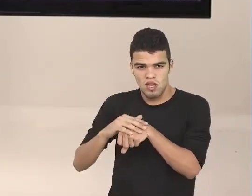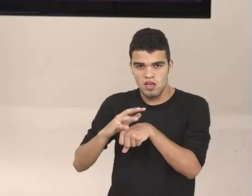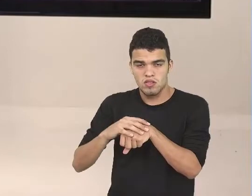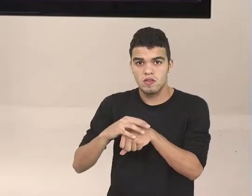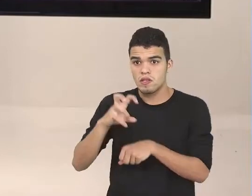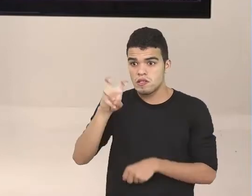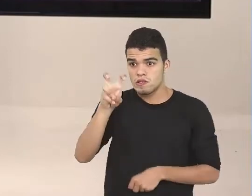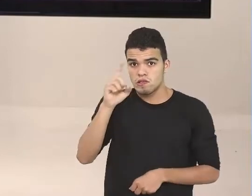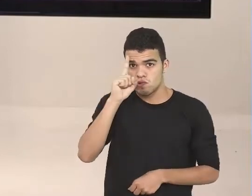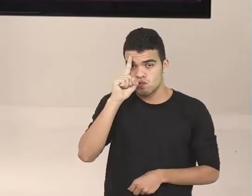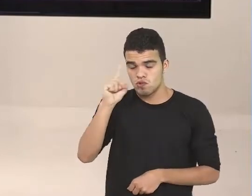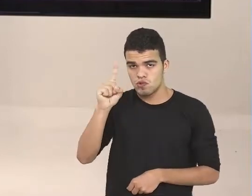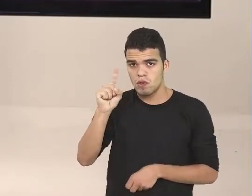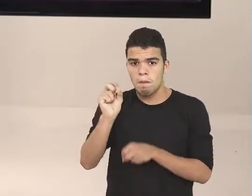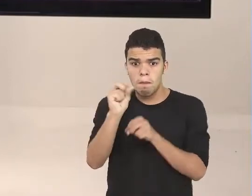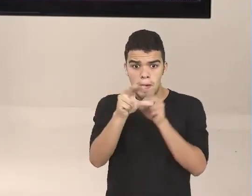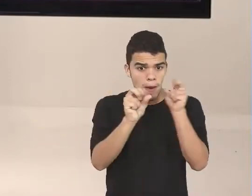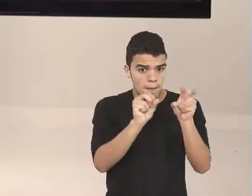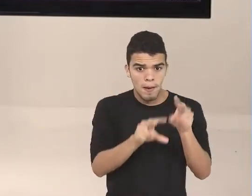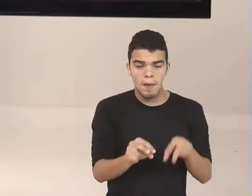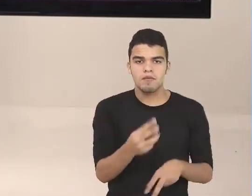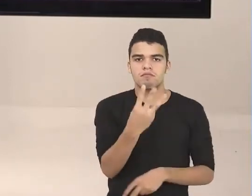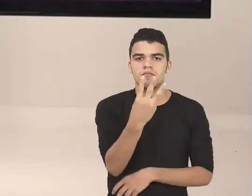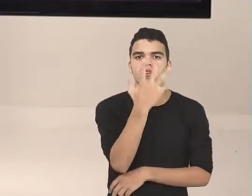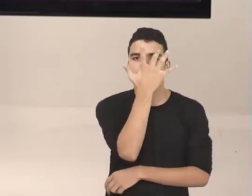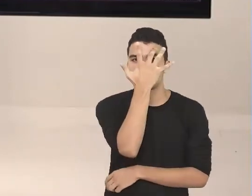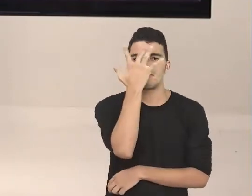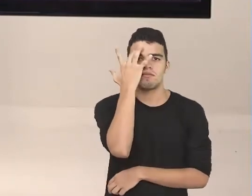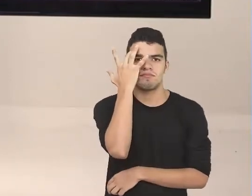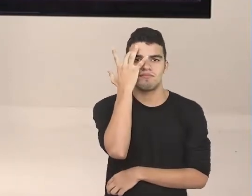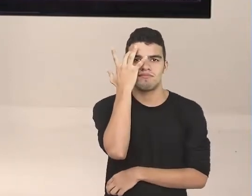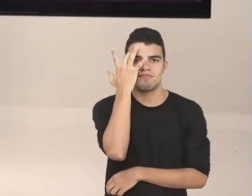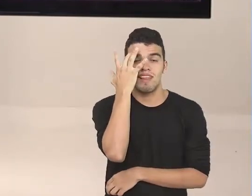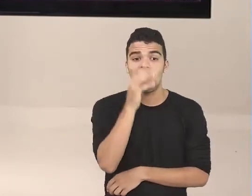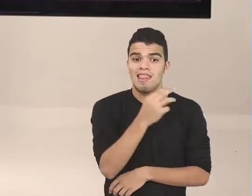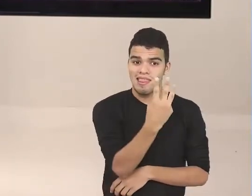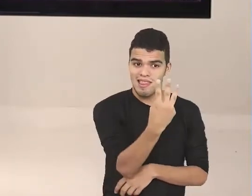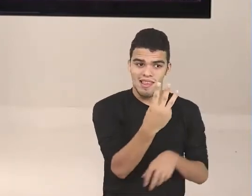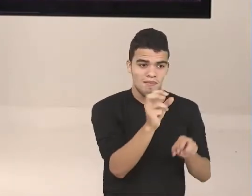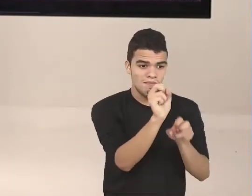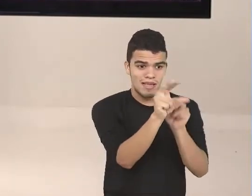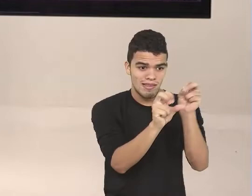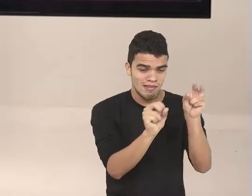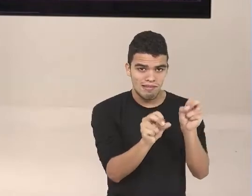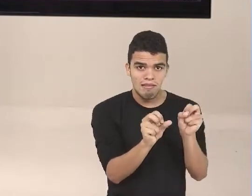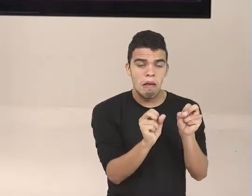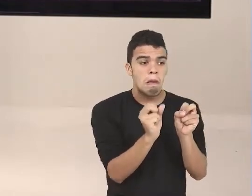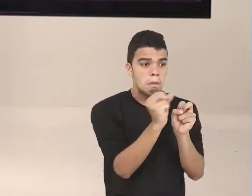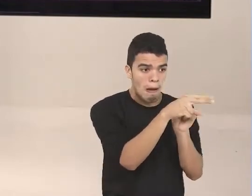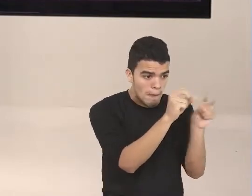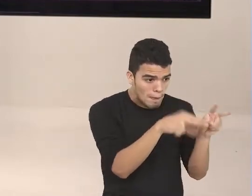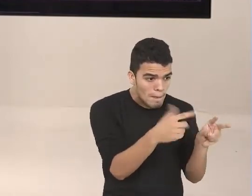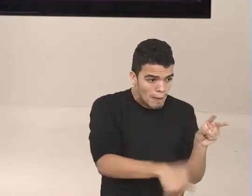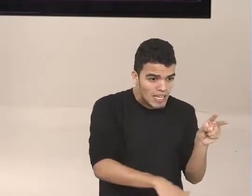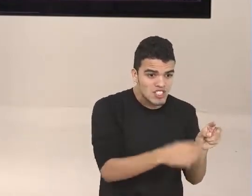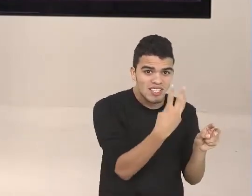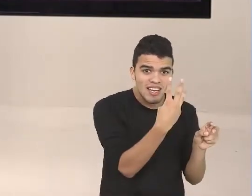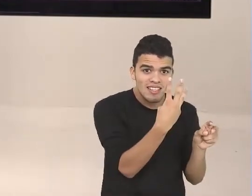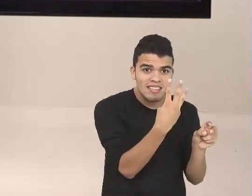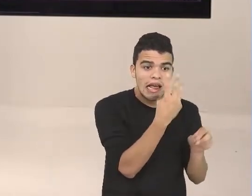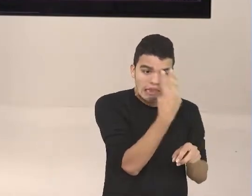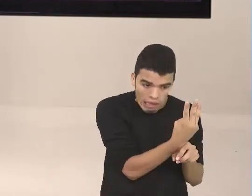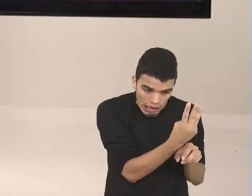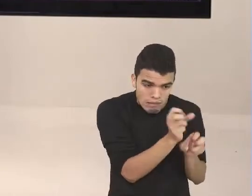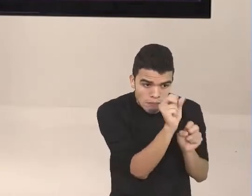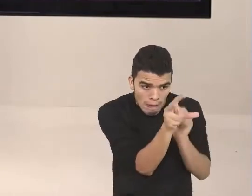3 pessoas, tá? Essas 3 pessoas, cada uma delas vão infectar mais 3 pessoas. E cada uma dessas outras 3